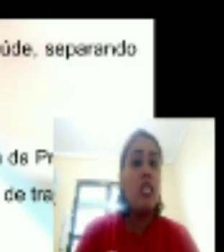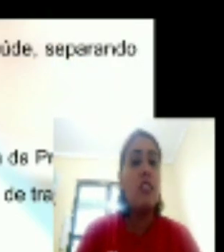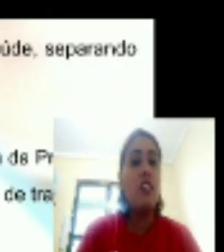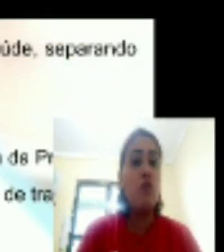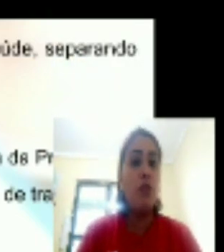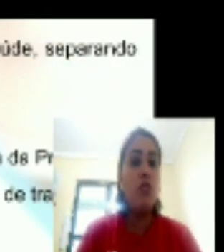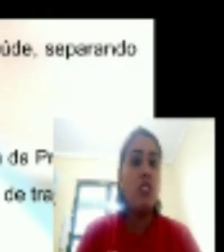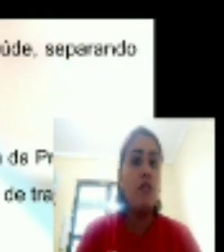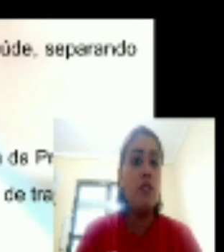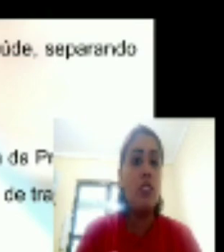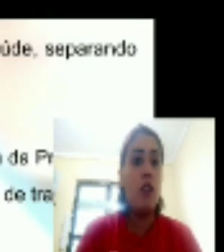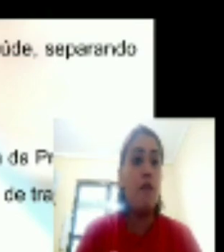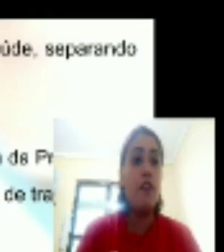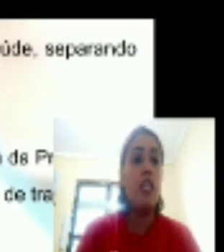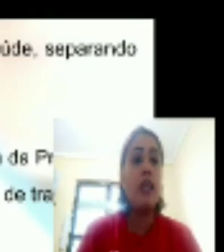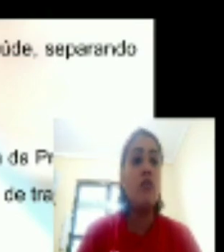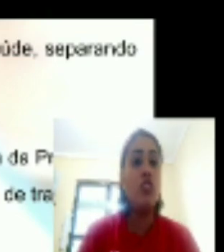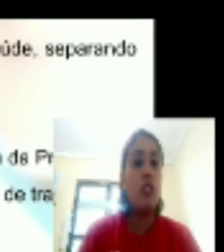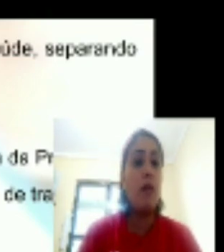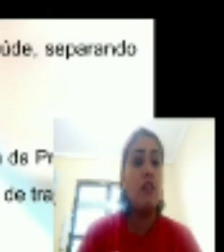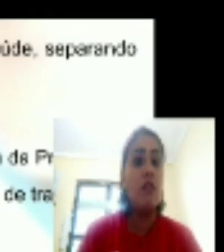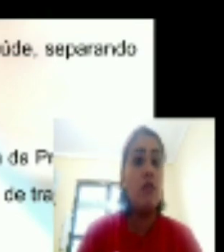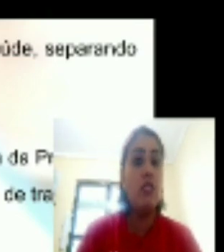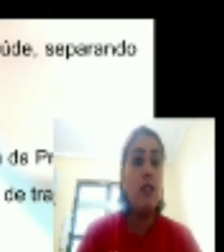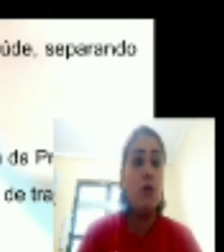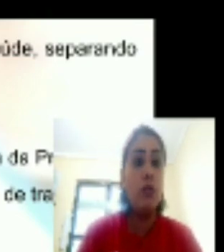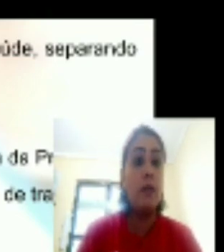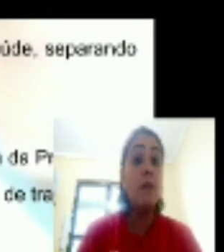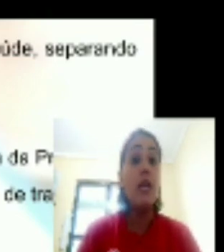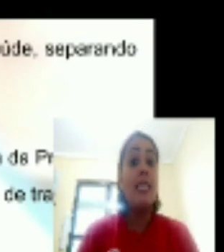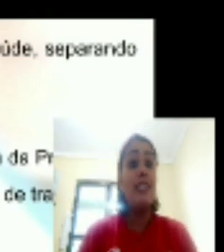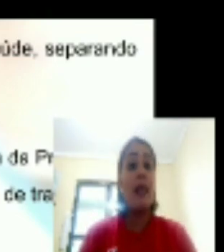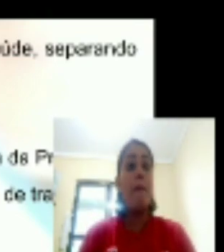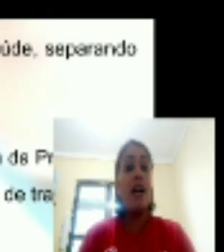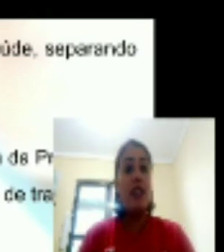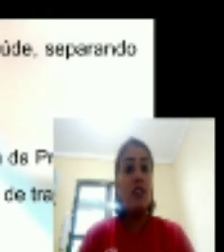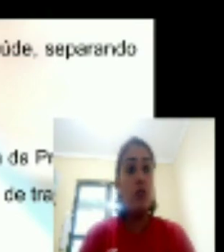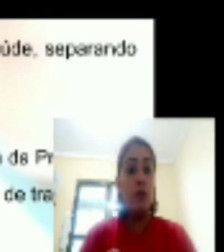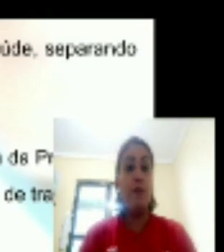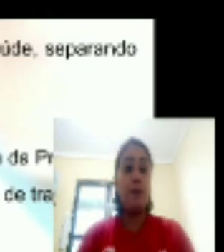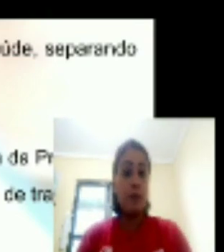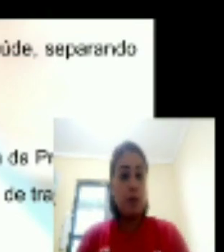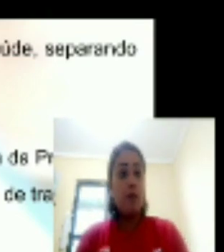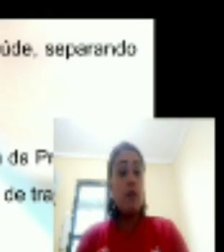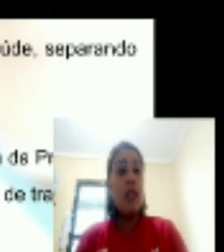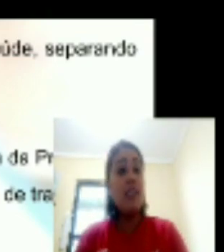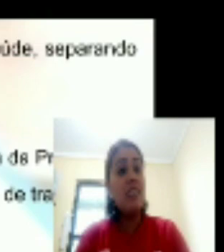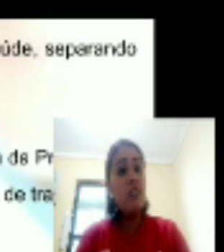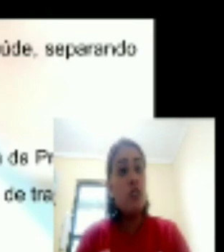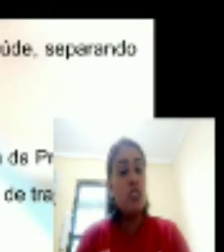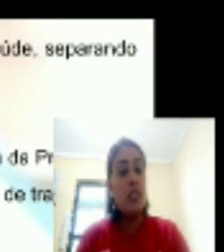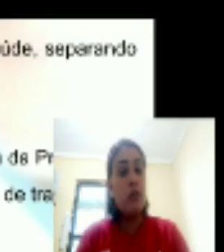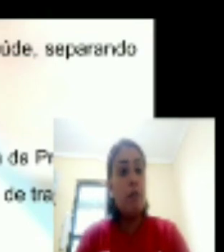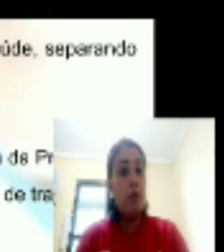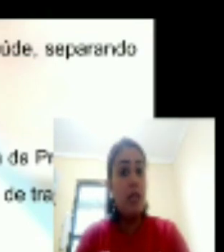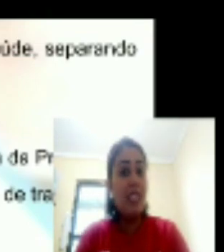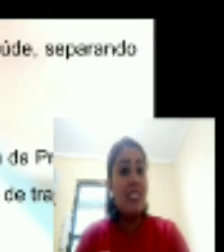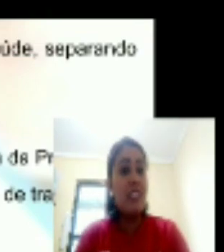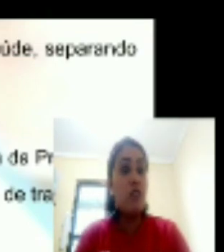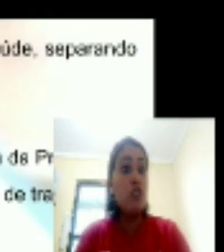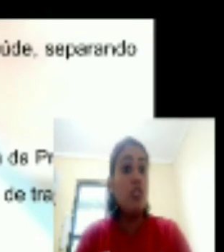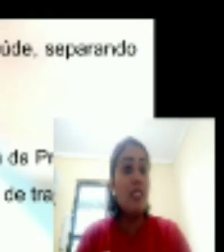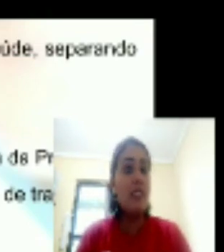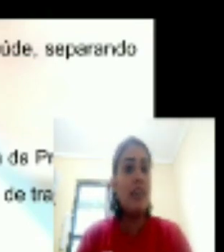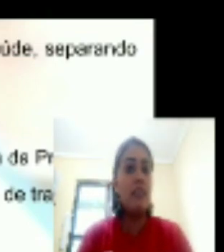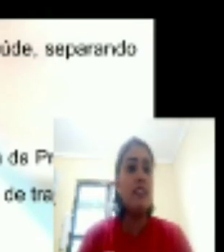através da Lei 6.229, foi criado o Sistema Nacional de Saúde, separando as ações de saúde pública